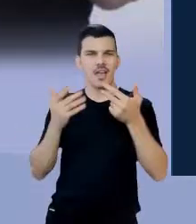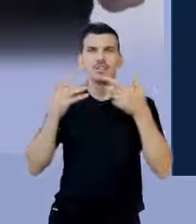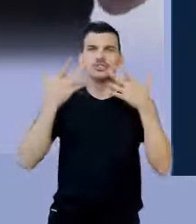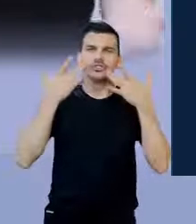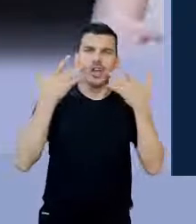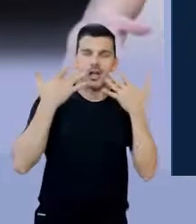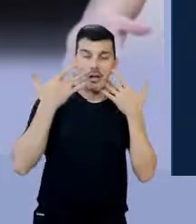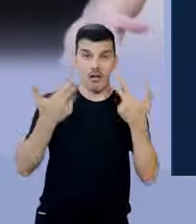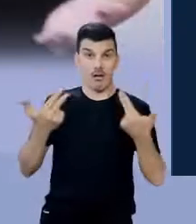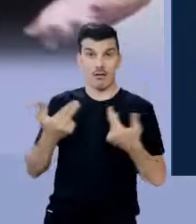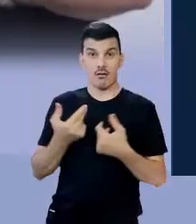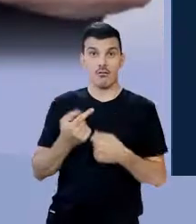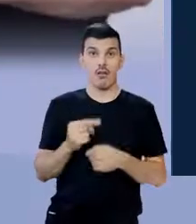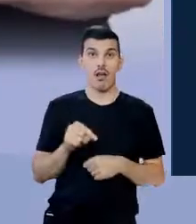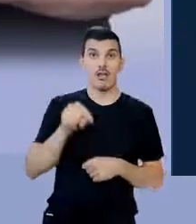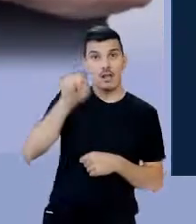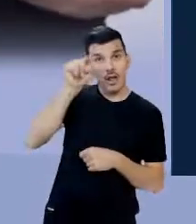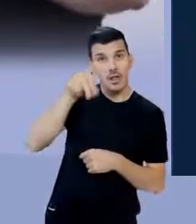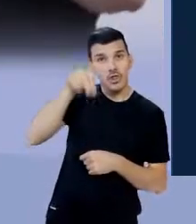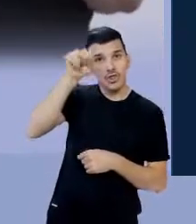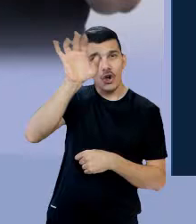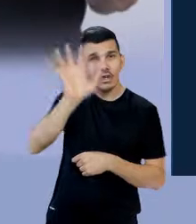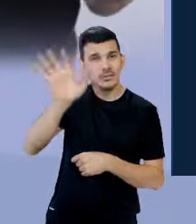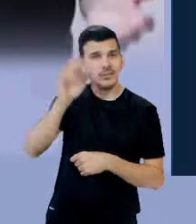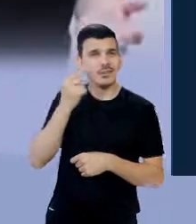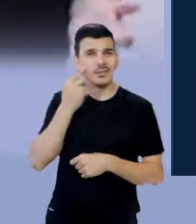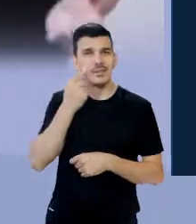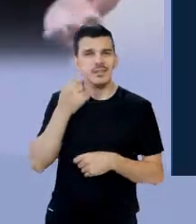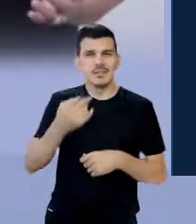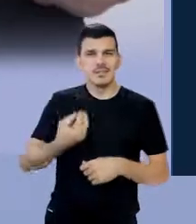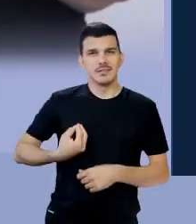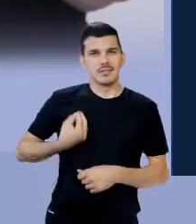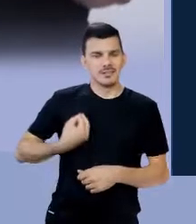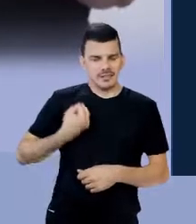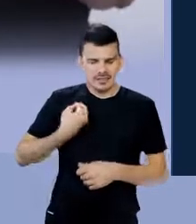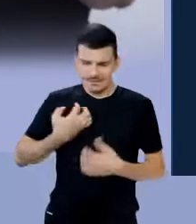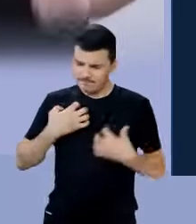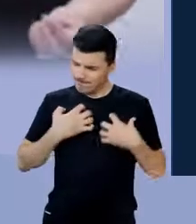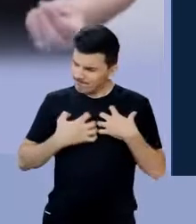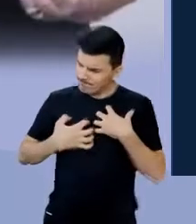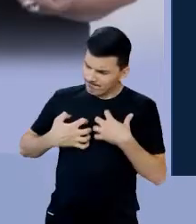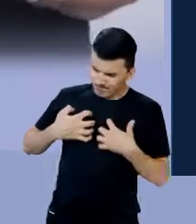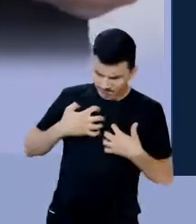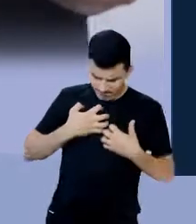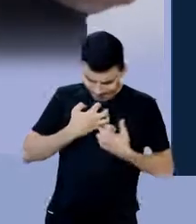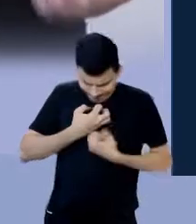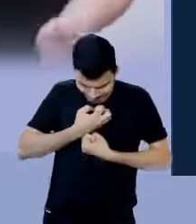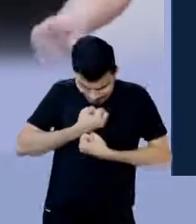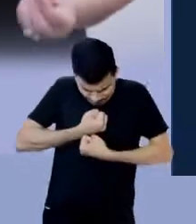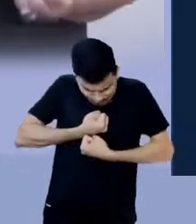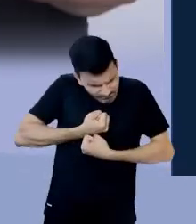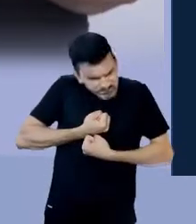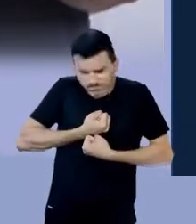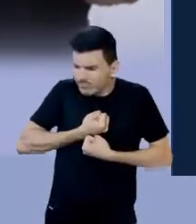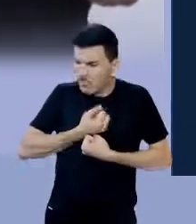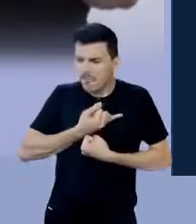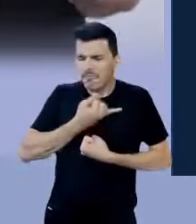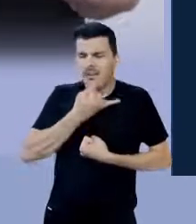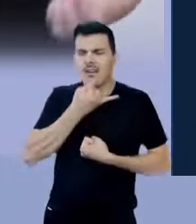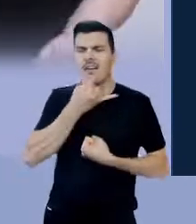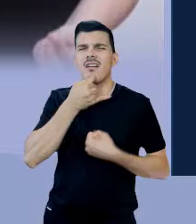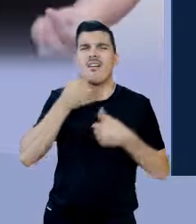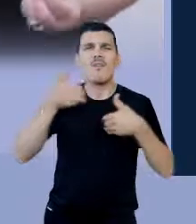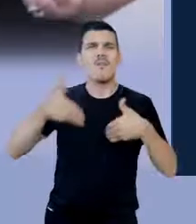festas, teatros, o homem nordestino estava submetido à profunda tristeza, à